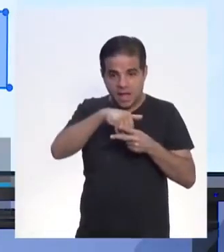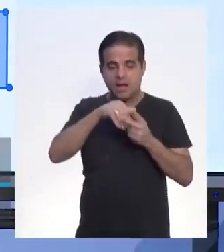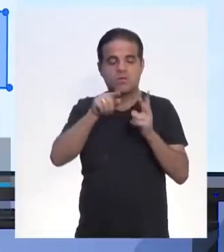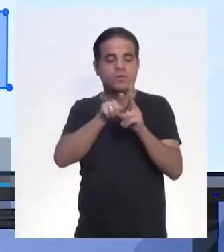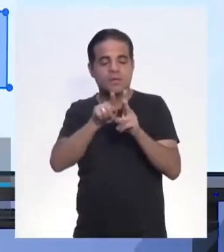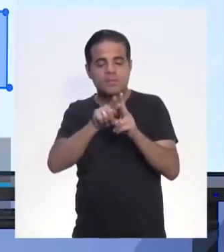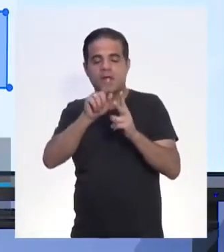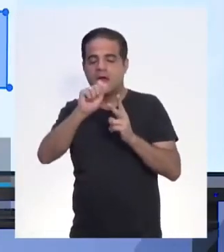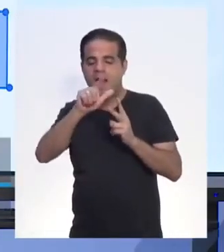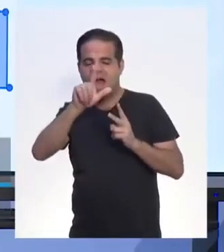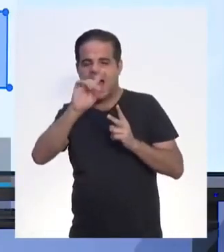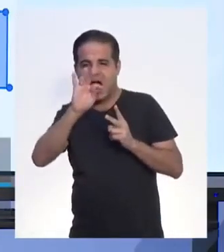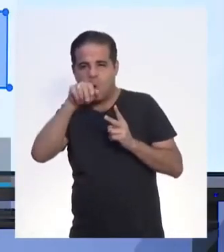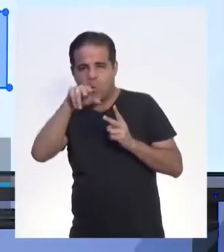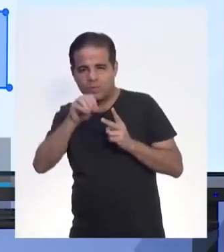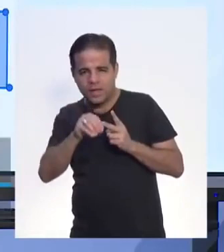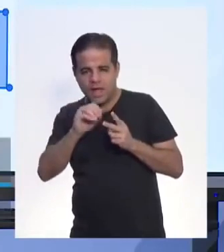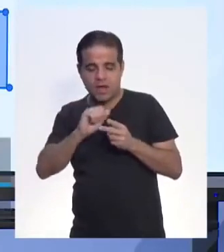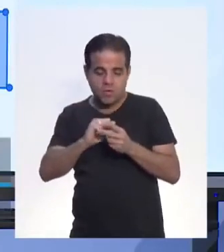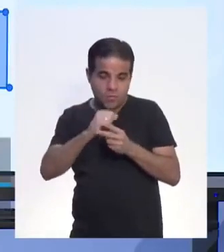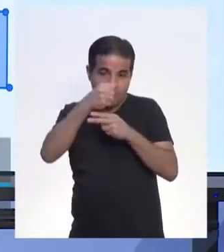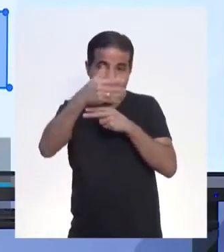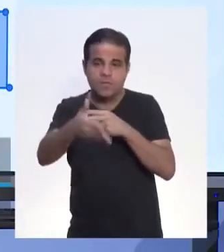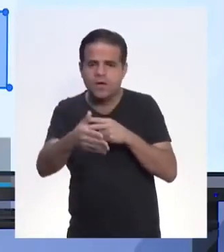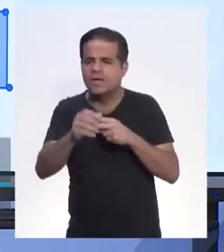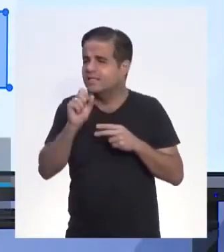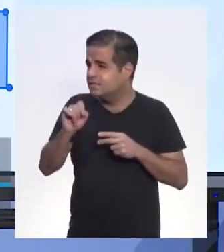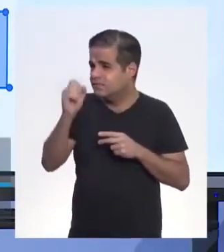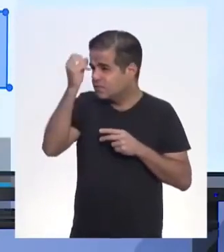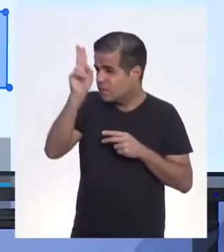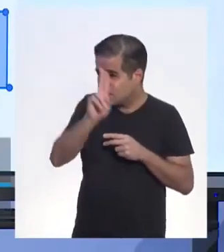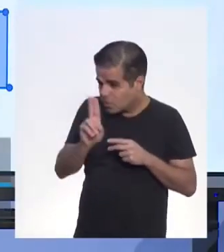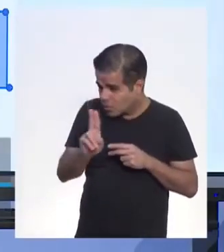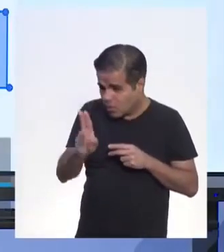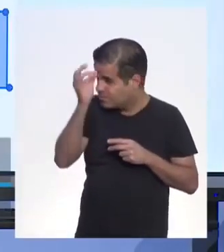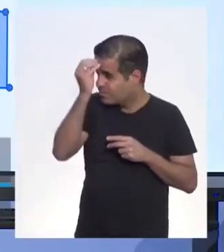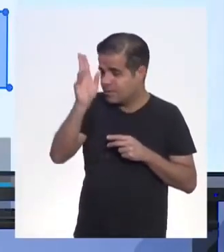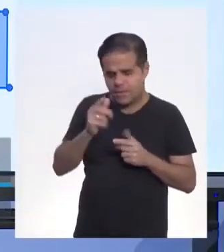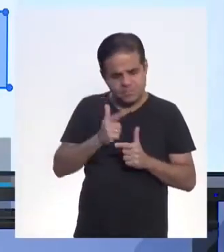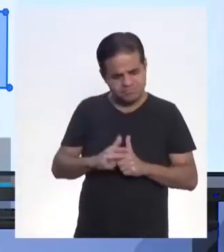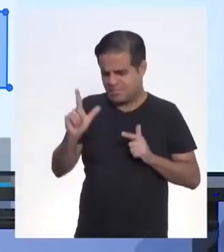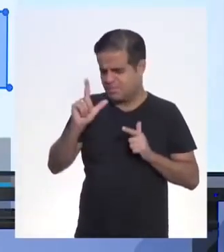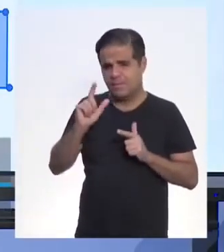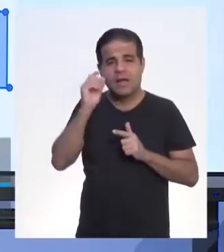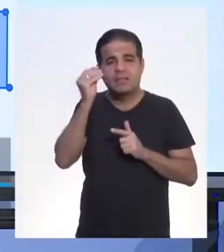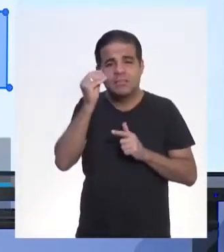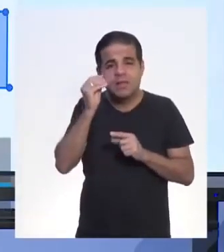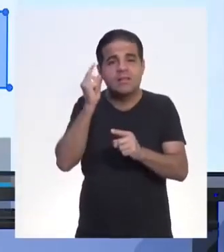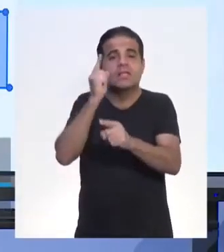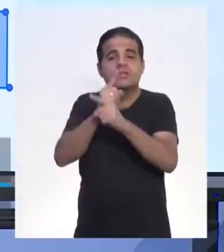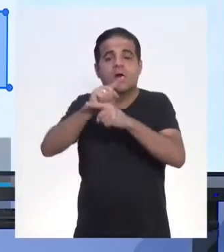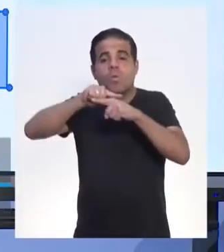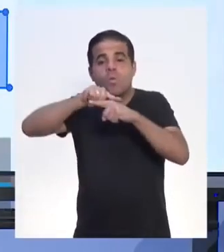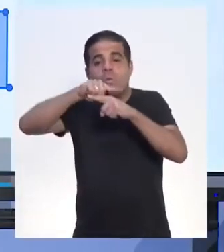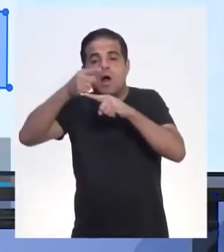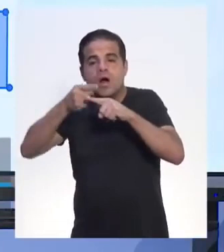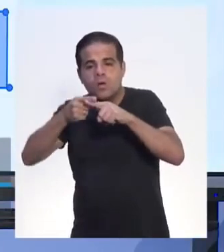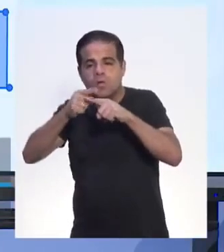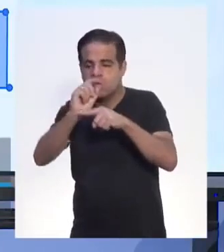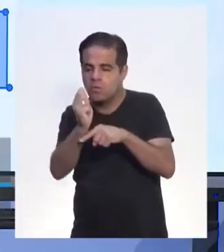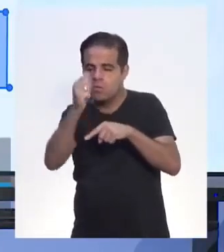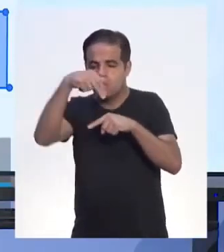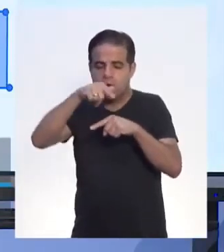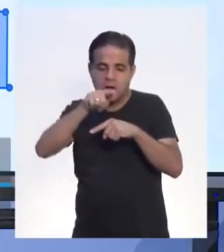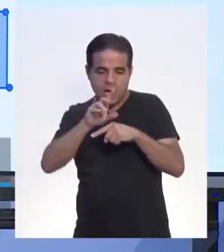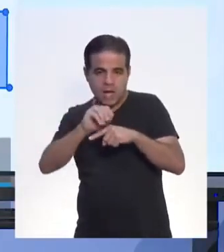você não lembrar essa nomenclatura, esse nome utilizado, não tem problema. Tenta identificar o ângulo, tá? Tenta identificar